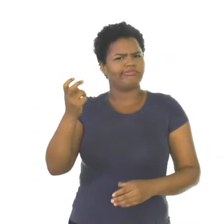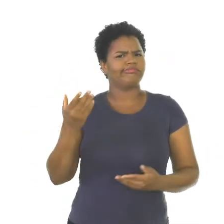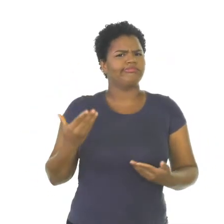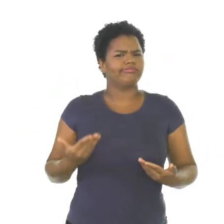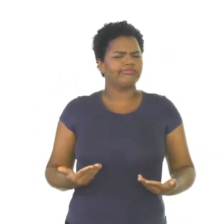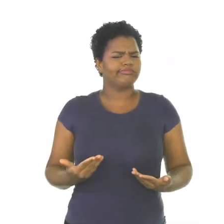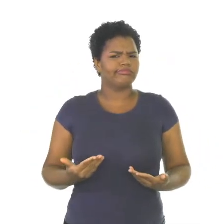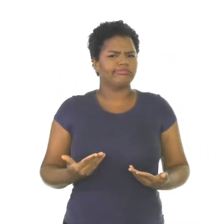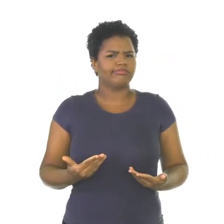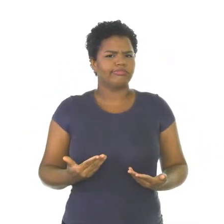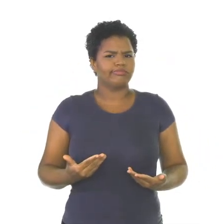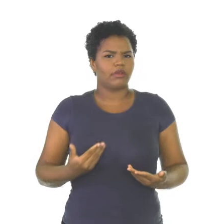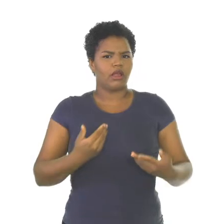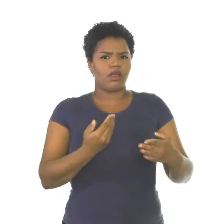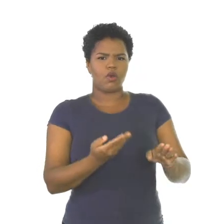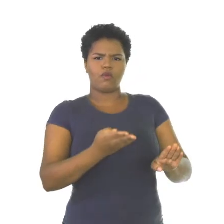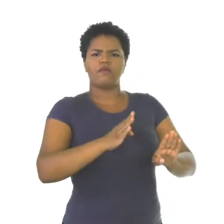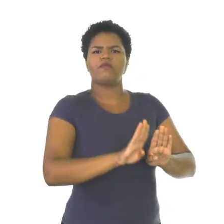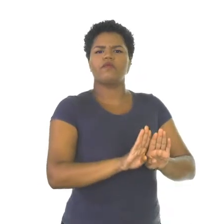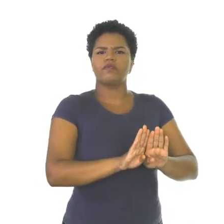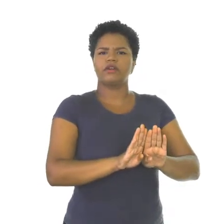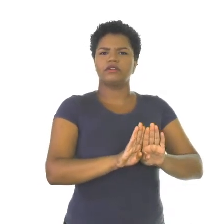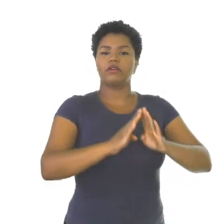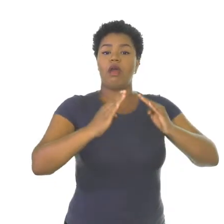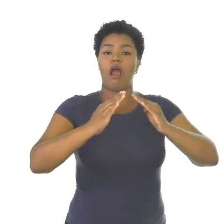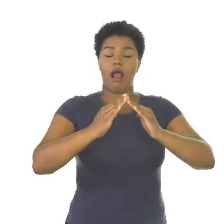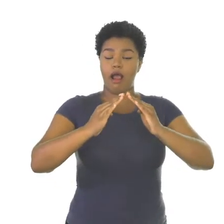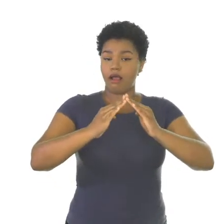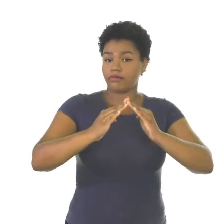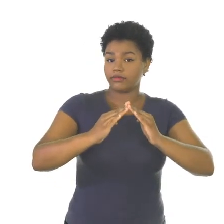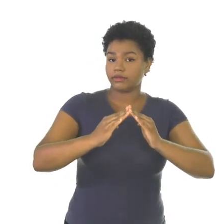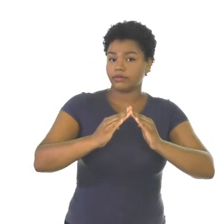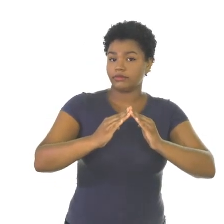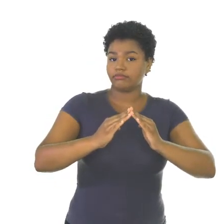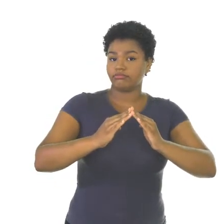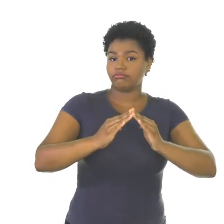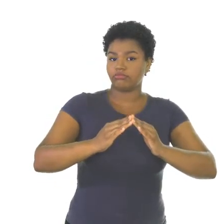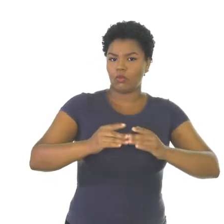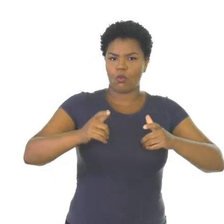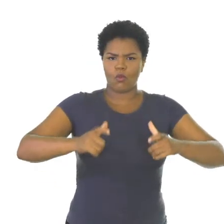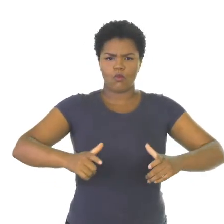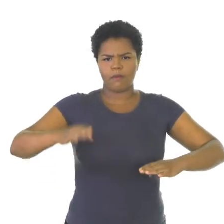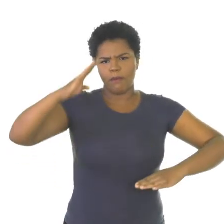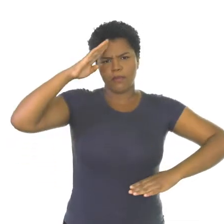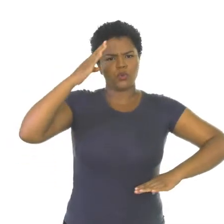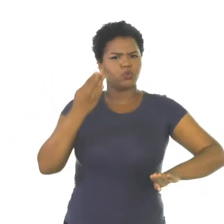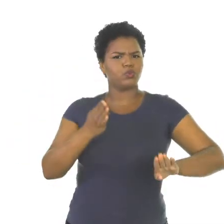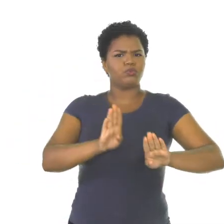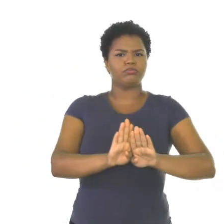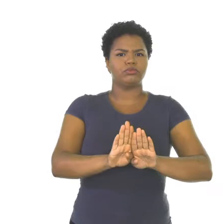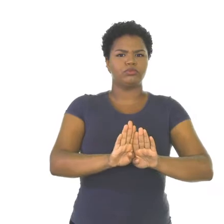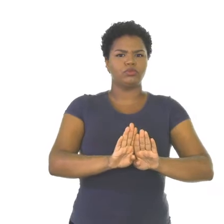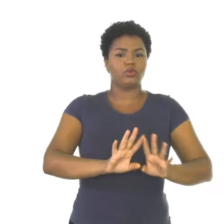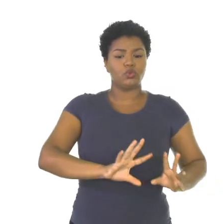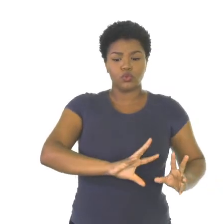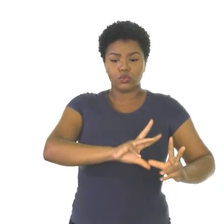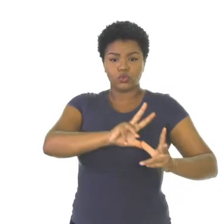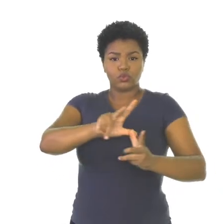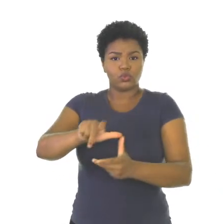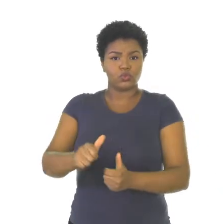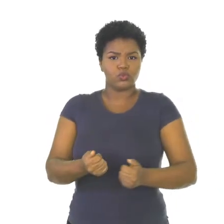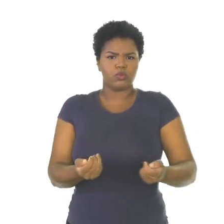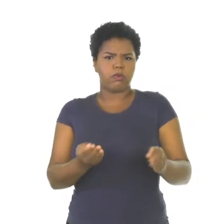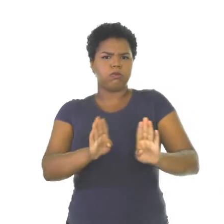inteligente. Eu fecho a frente da casa, fecho a frente do quartel, fecho tudo nesse